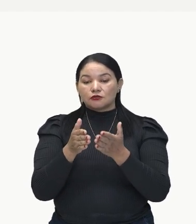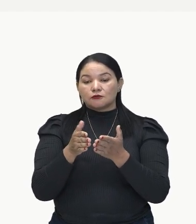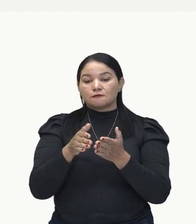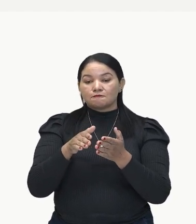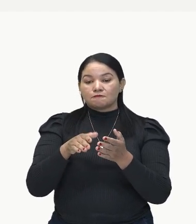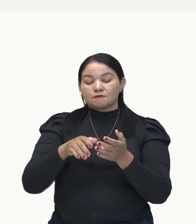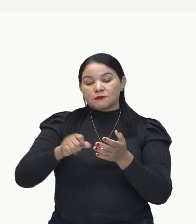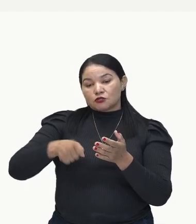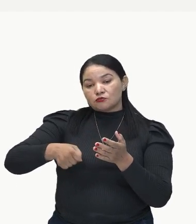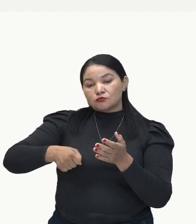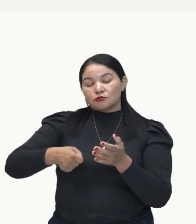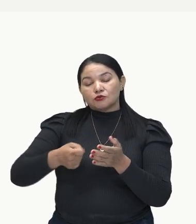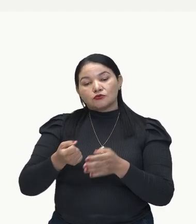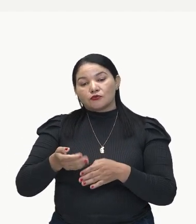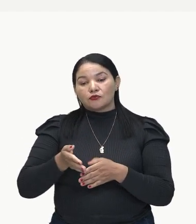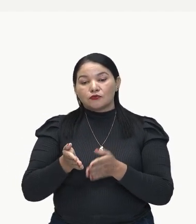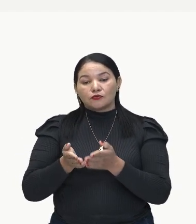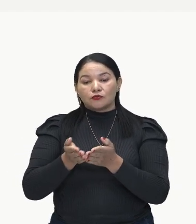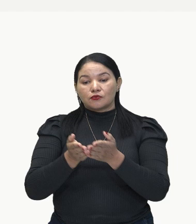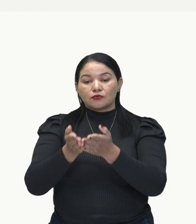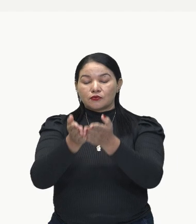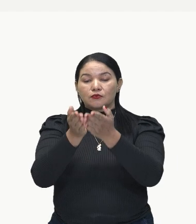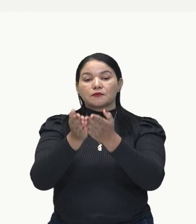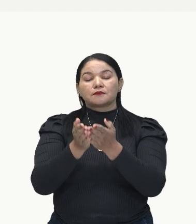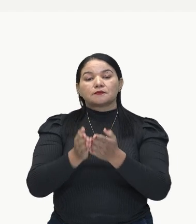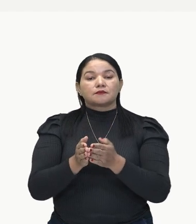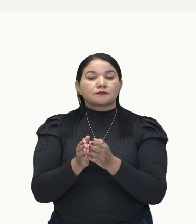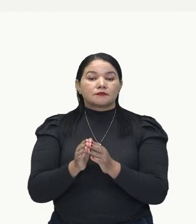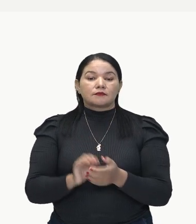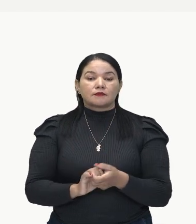a sentença que foi expressa.